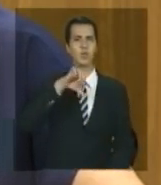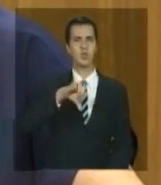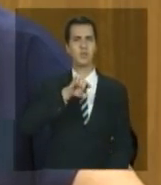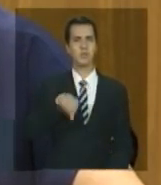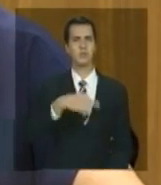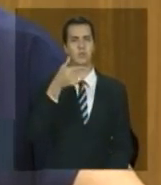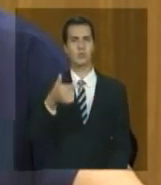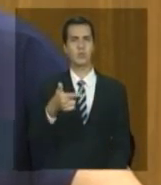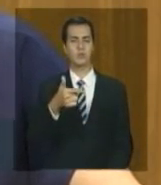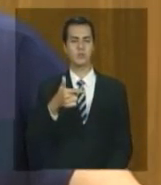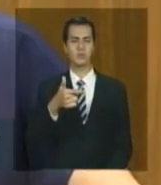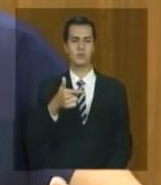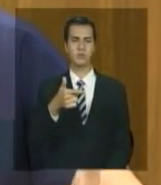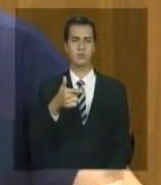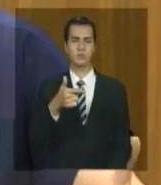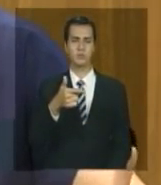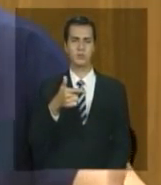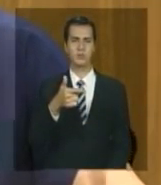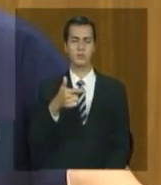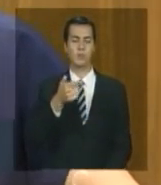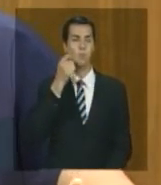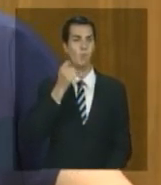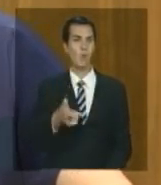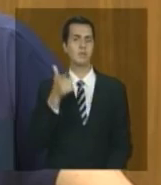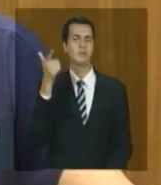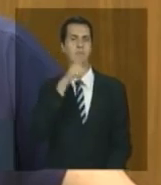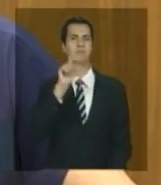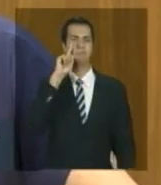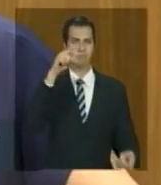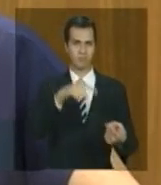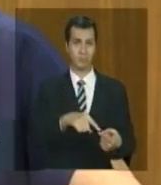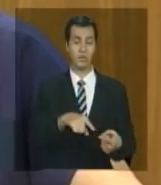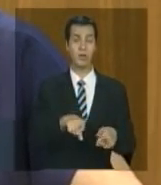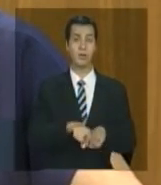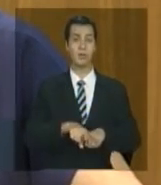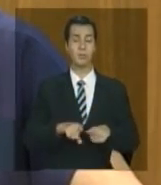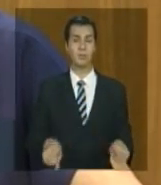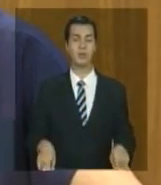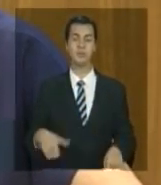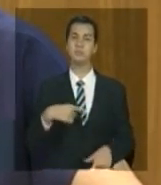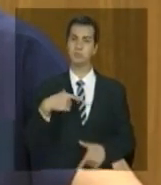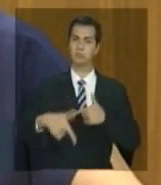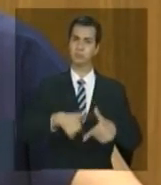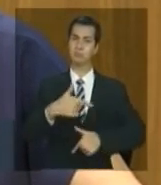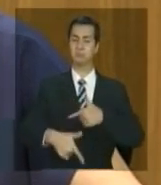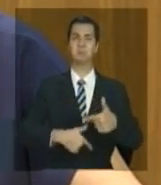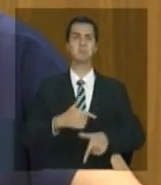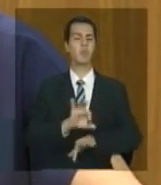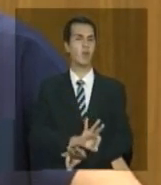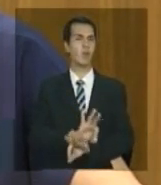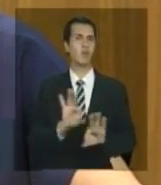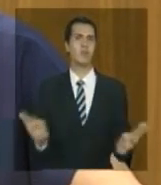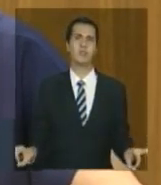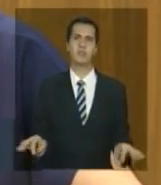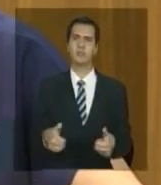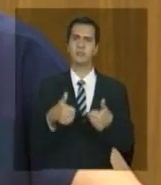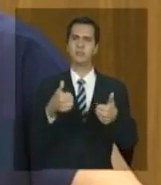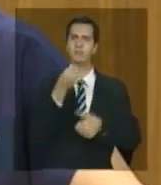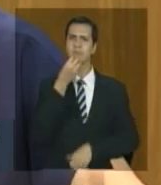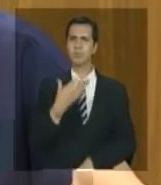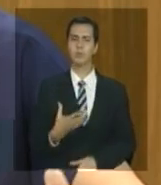9,2, enfim. Mas foi um desempenho, teve um desempenho, eu diria que até notável, né, dados os